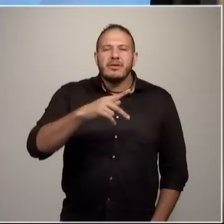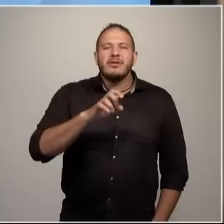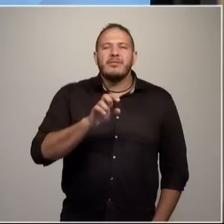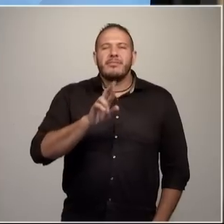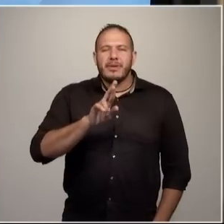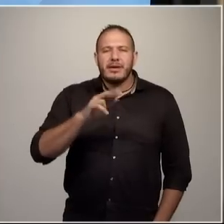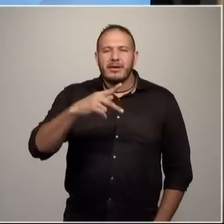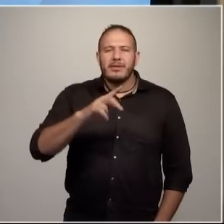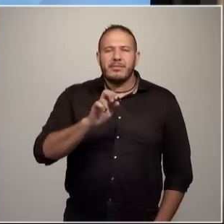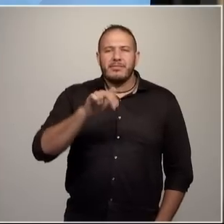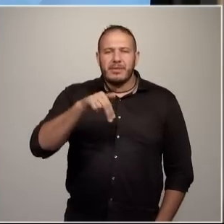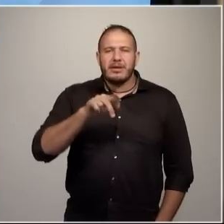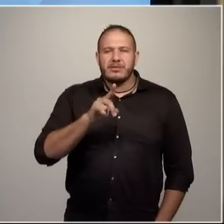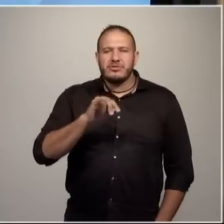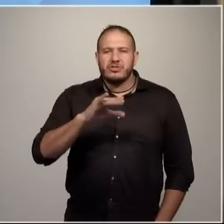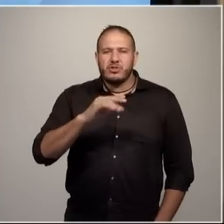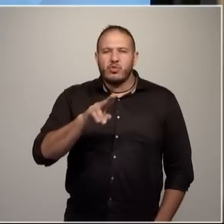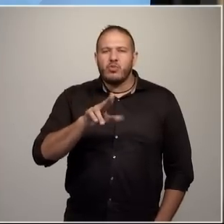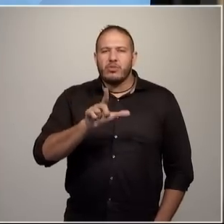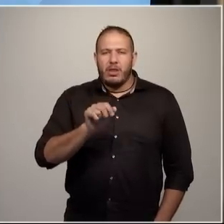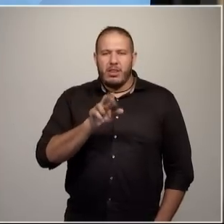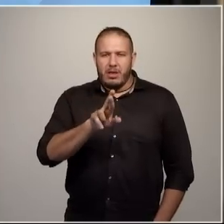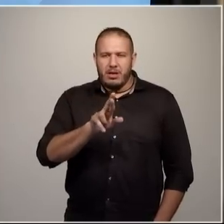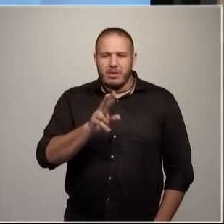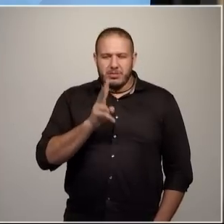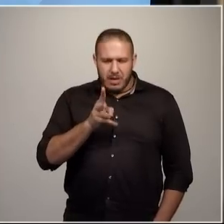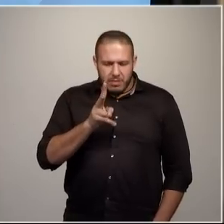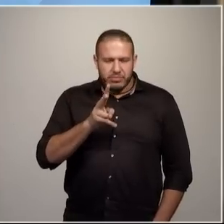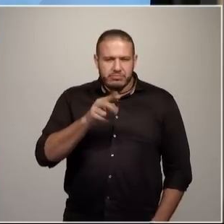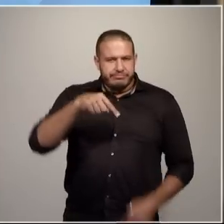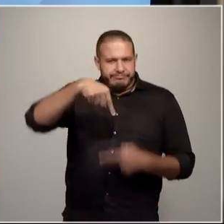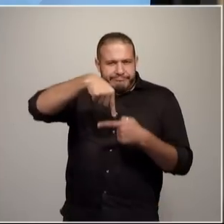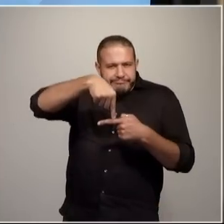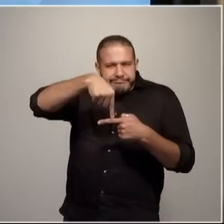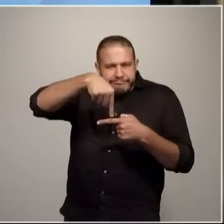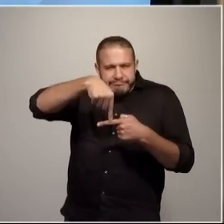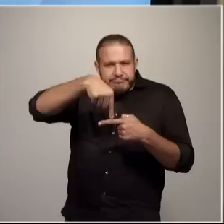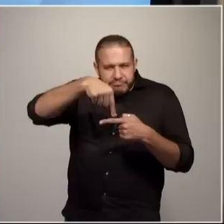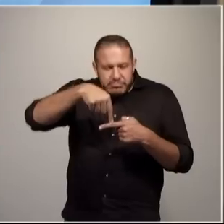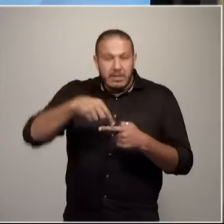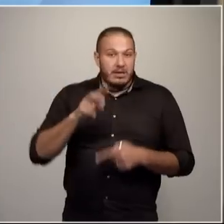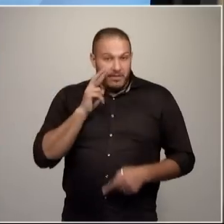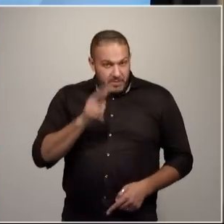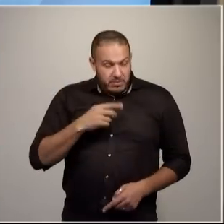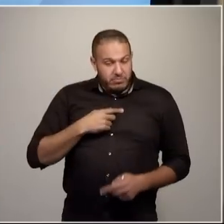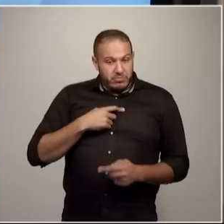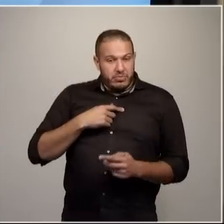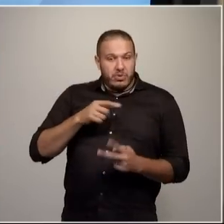gradiente? Gradiente de uma função de duas variáveis